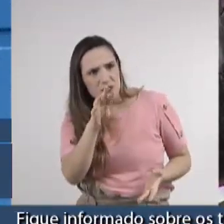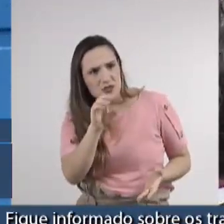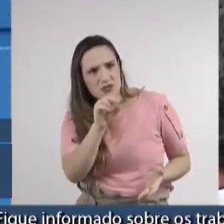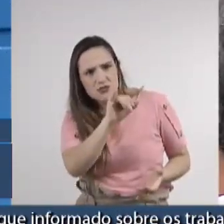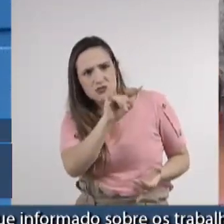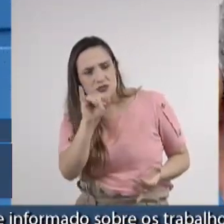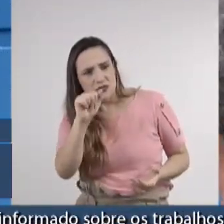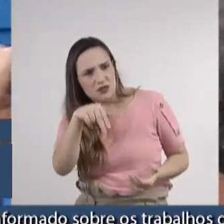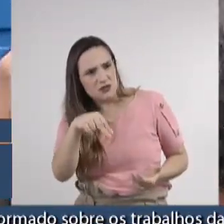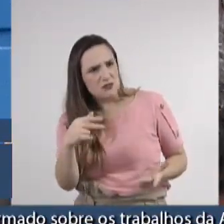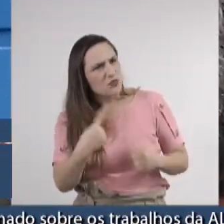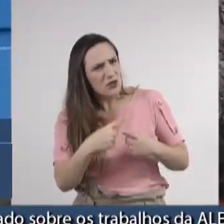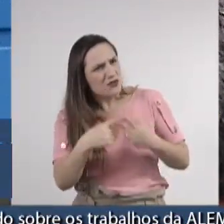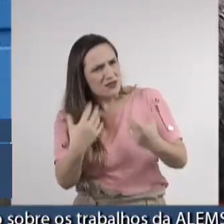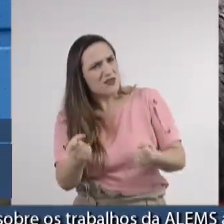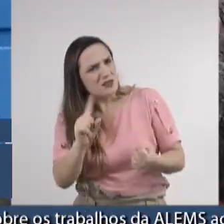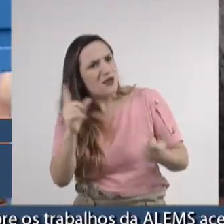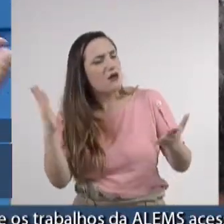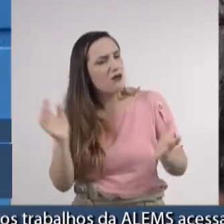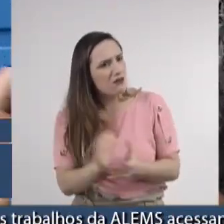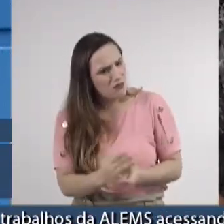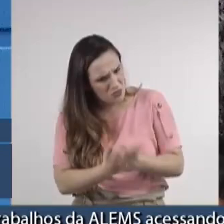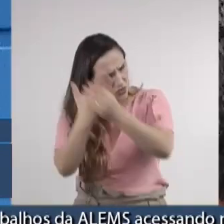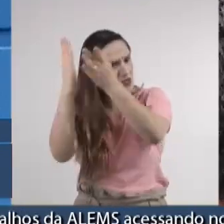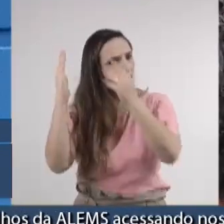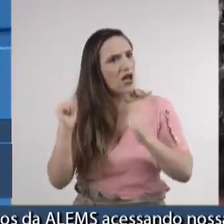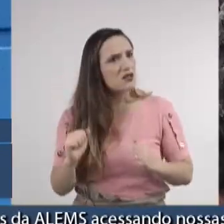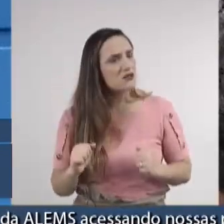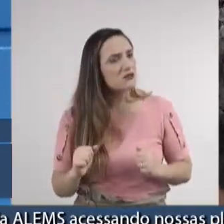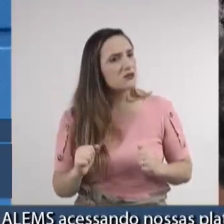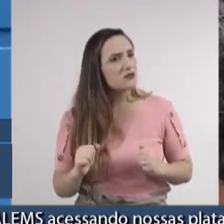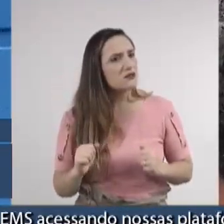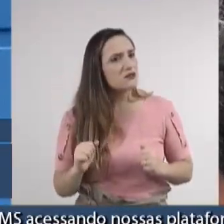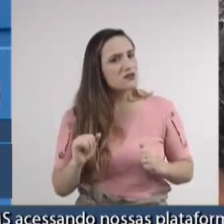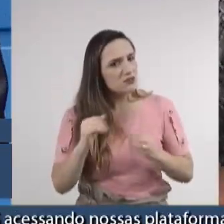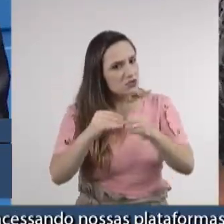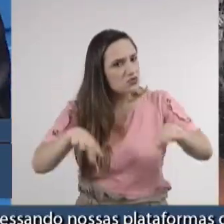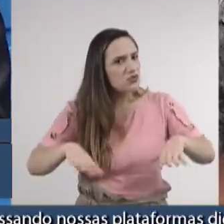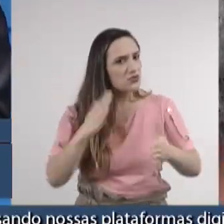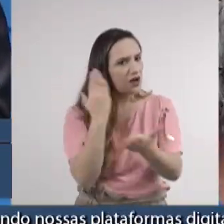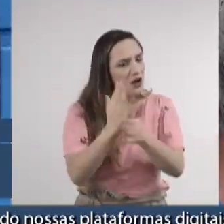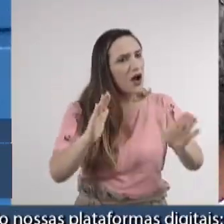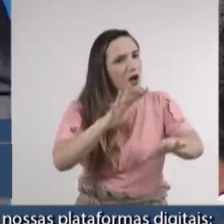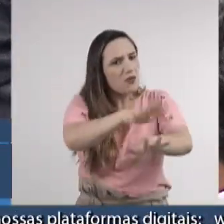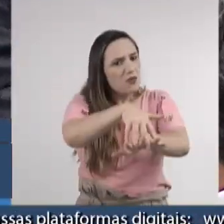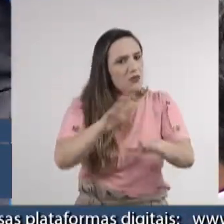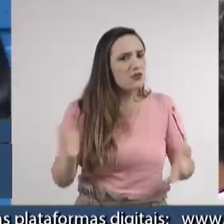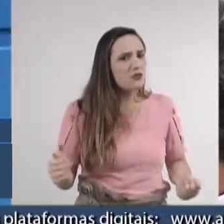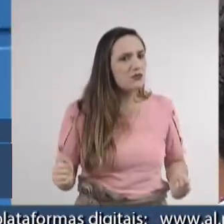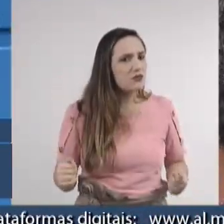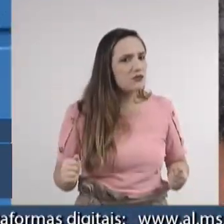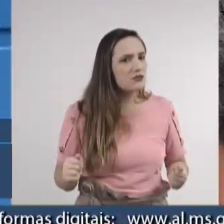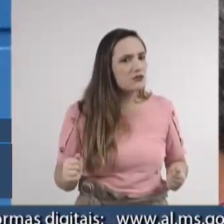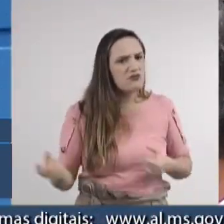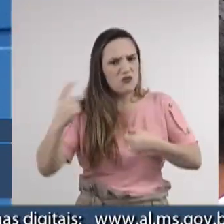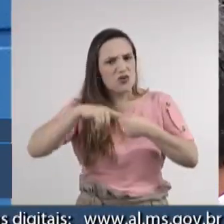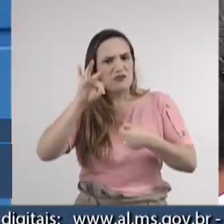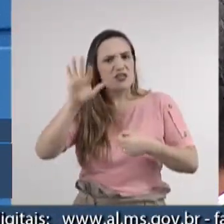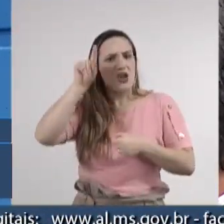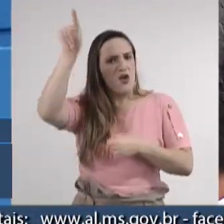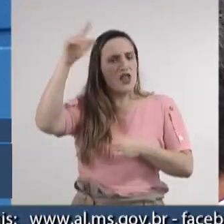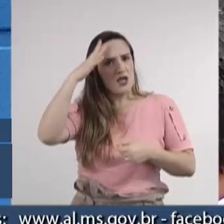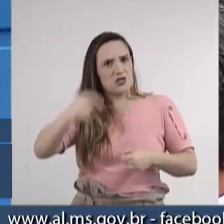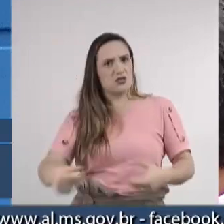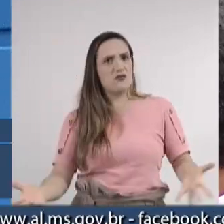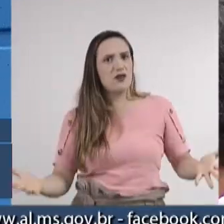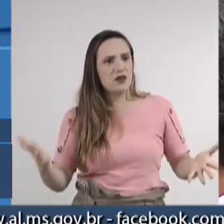manifestação. Por que que não encampa isso? Se está tendo prejuízo, se não está, passa a rodovia para o pedágio, passa a rodovia para a União